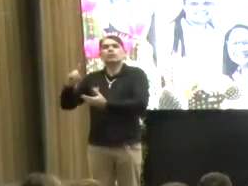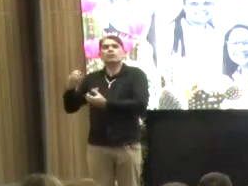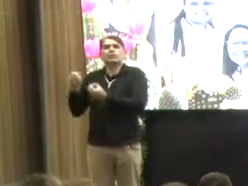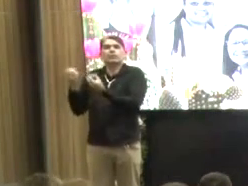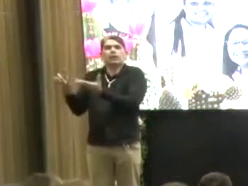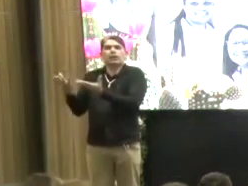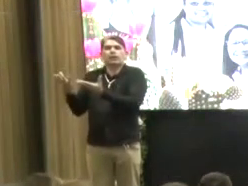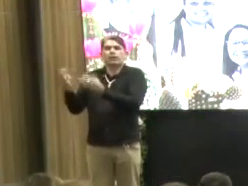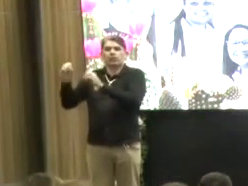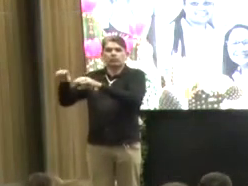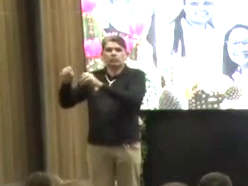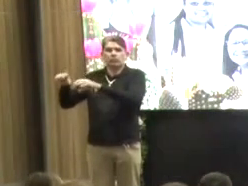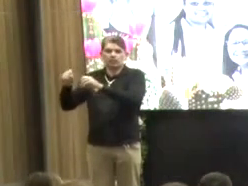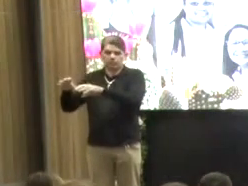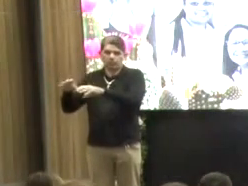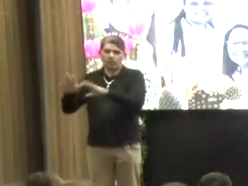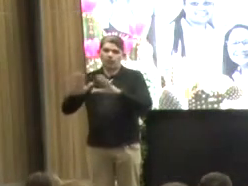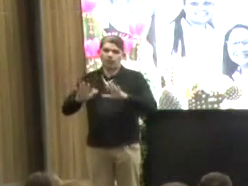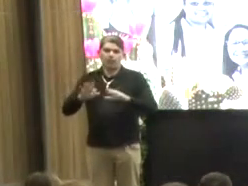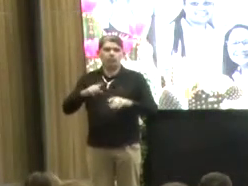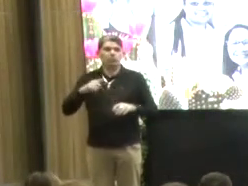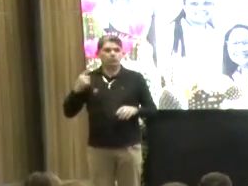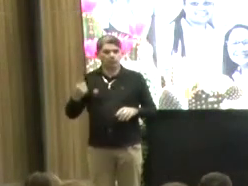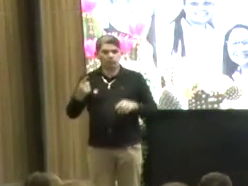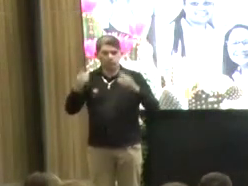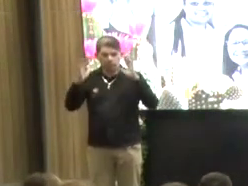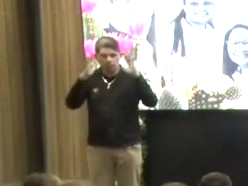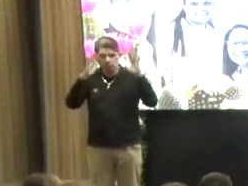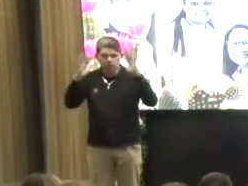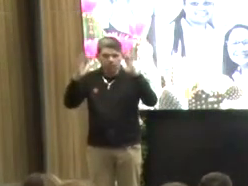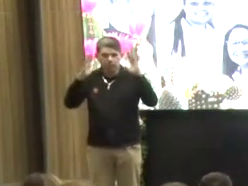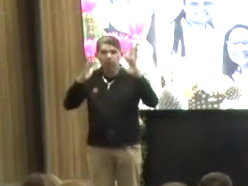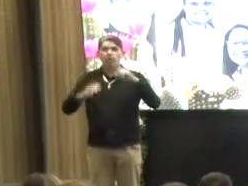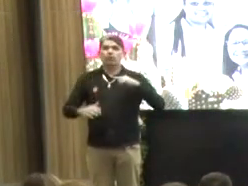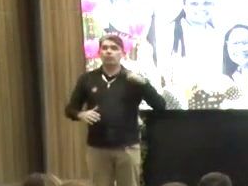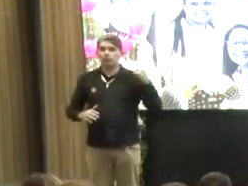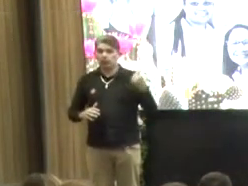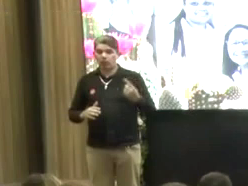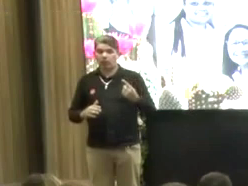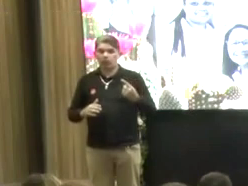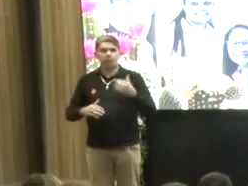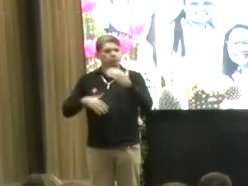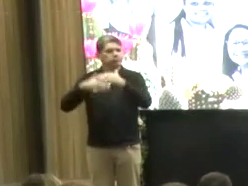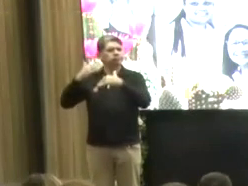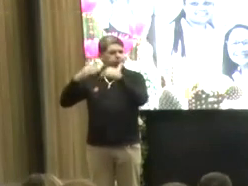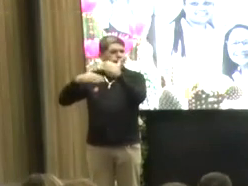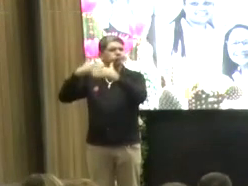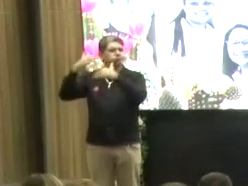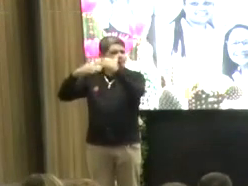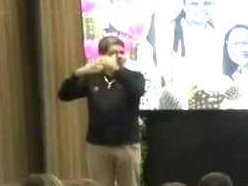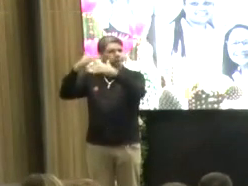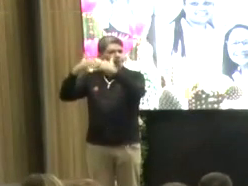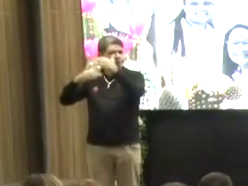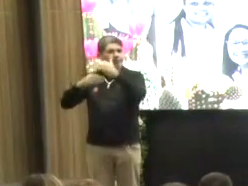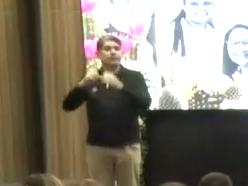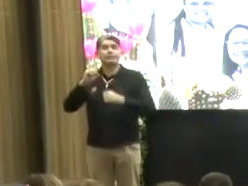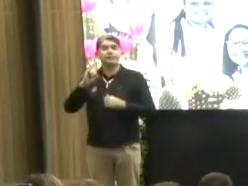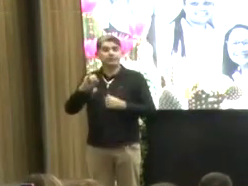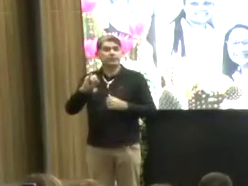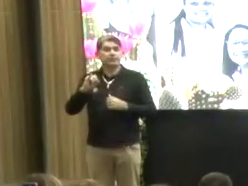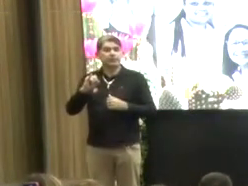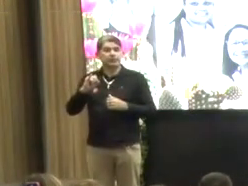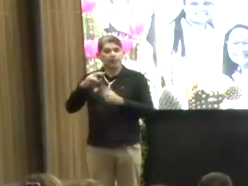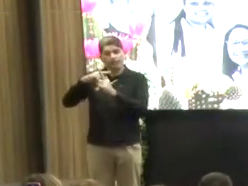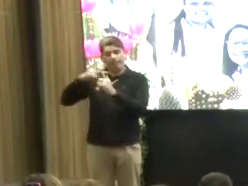ponderar que nós avançamos muito. Se a gente tiver um olhar de largo espectro, a